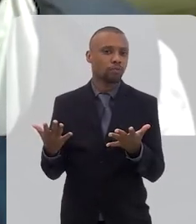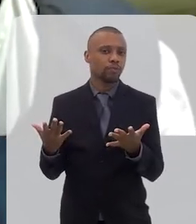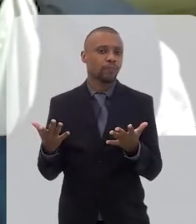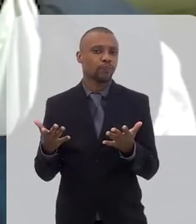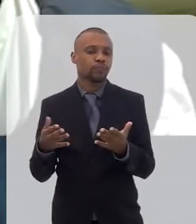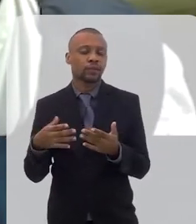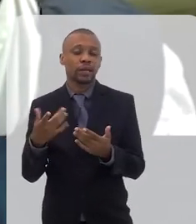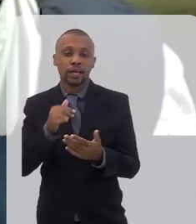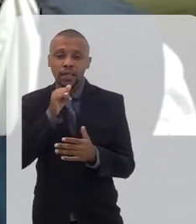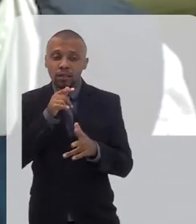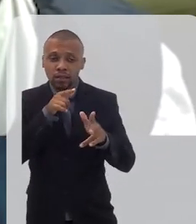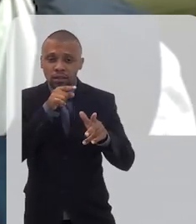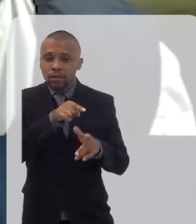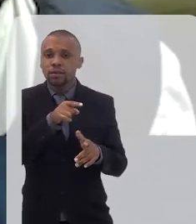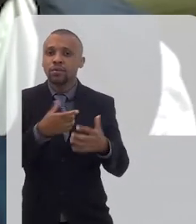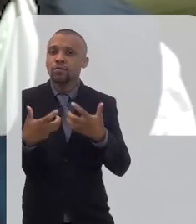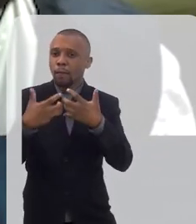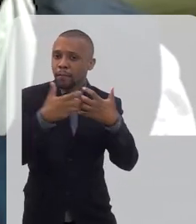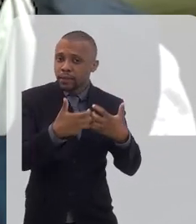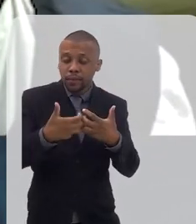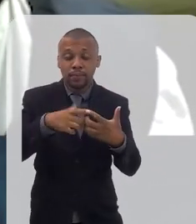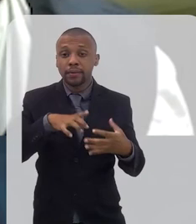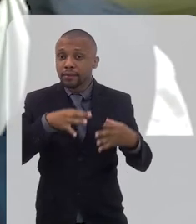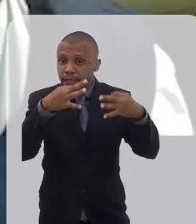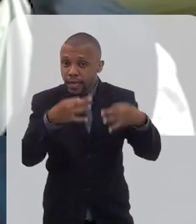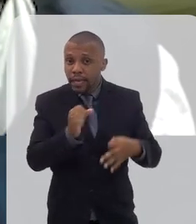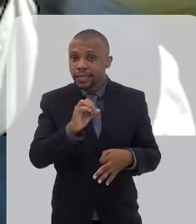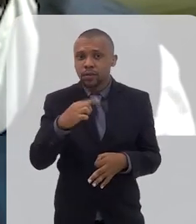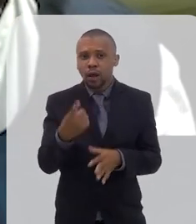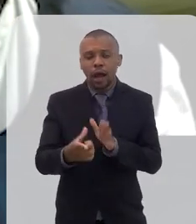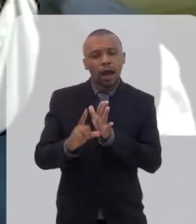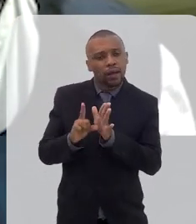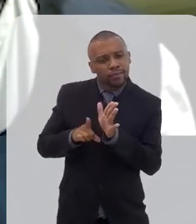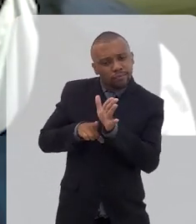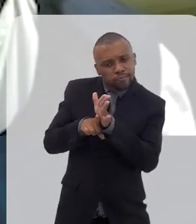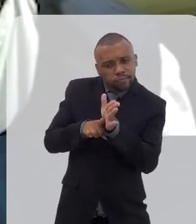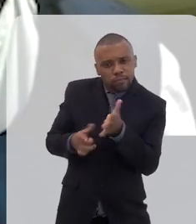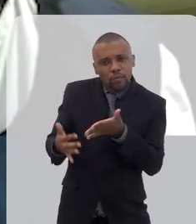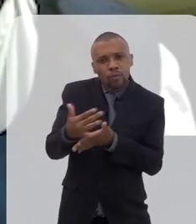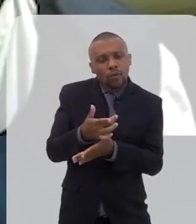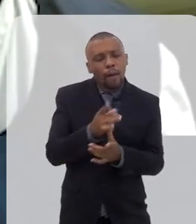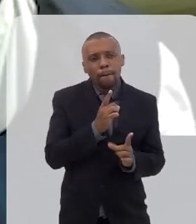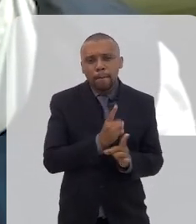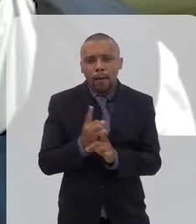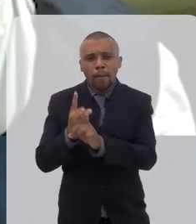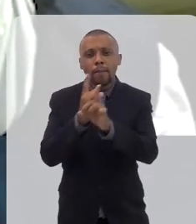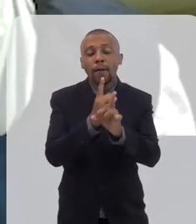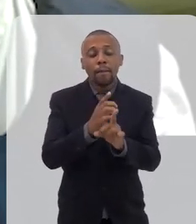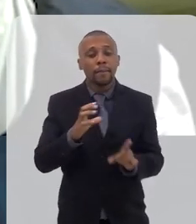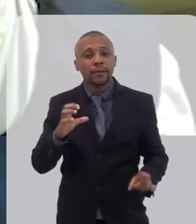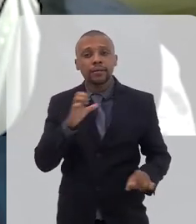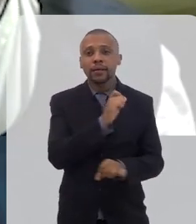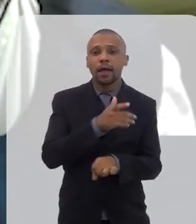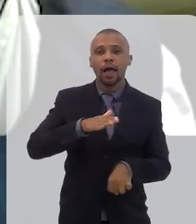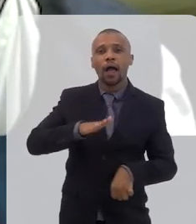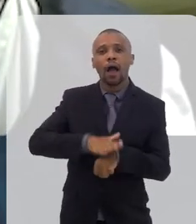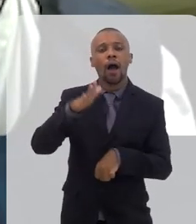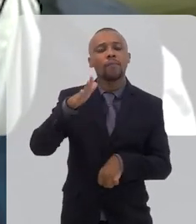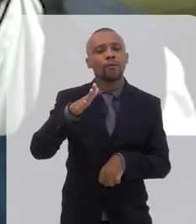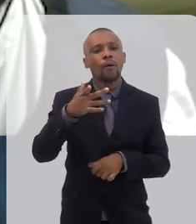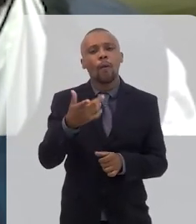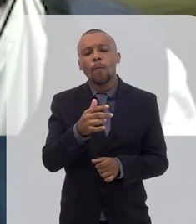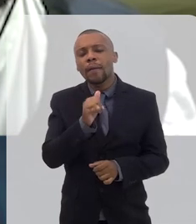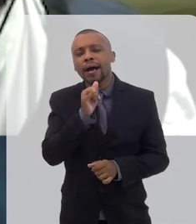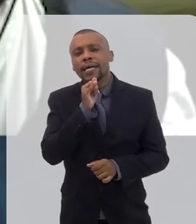no caso de Petrópolis, com certeza, se nós já tivéssemos feito o censo, seria possível identificar com muito mais velocidade uma